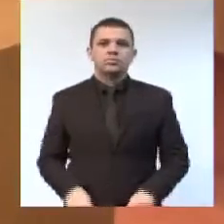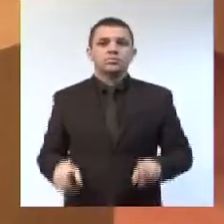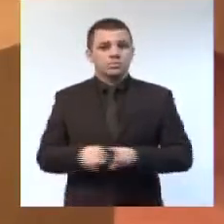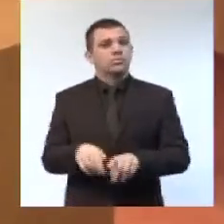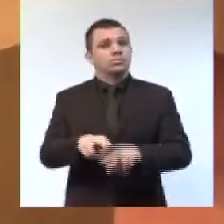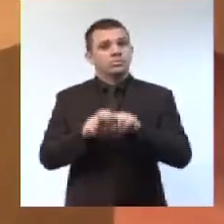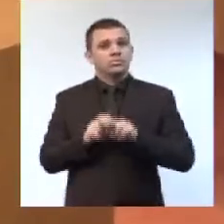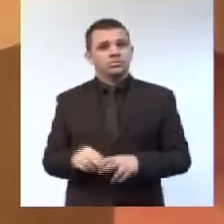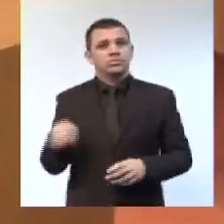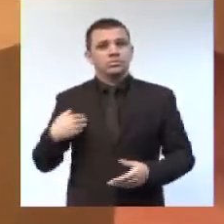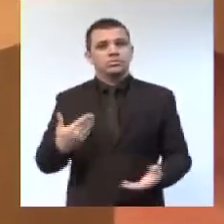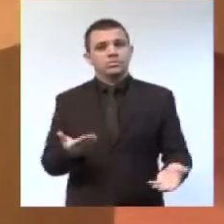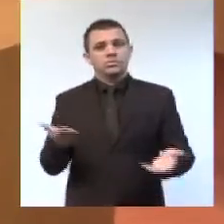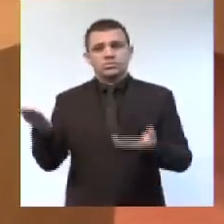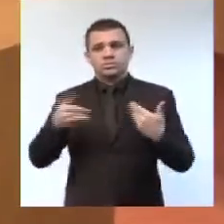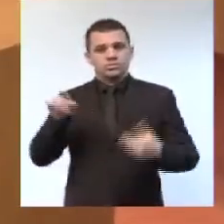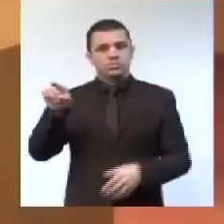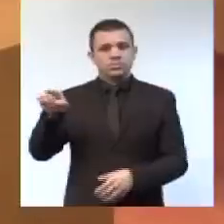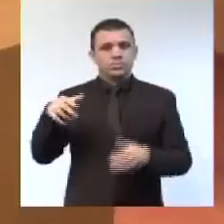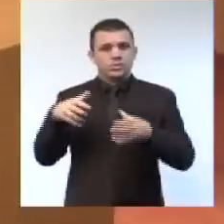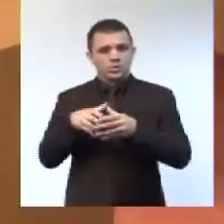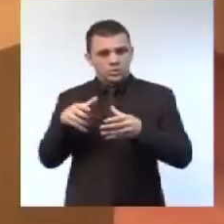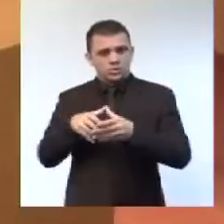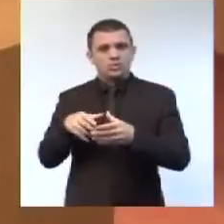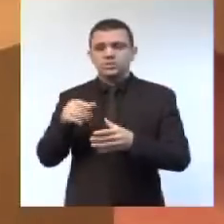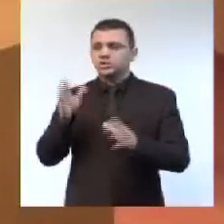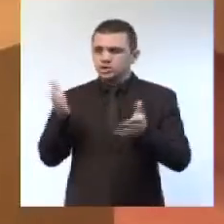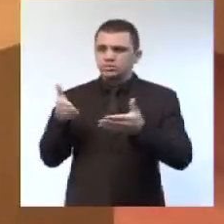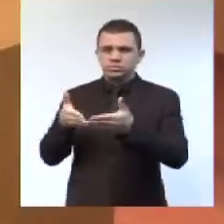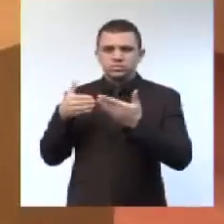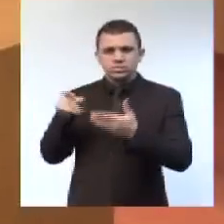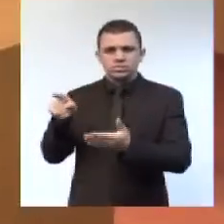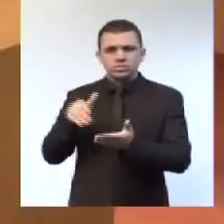por isso que o convite para ele sair do partido já foi feito. Já foi